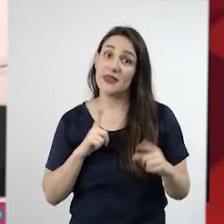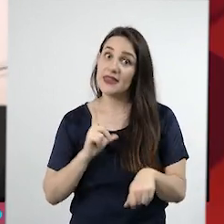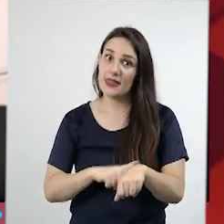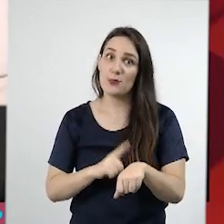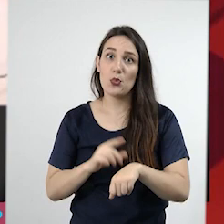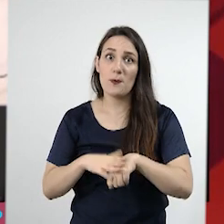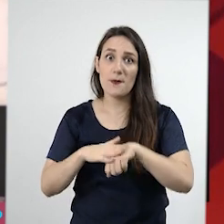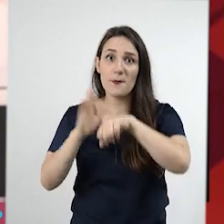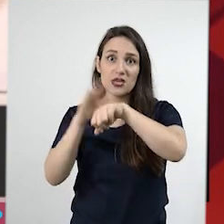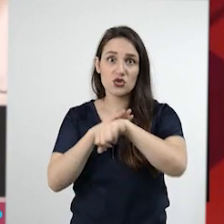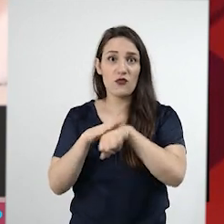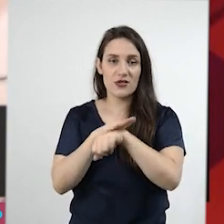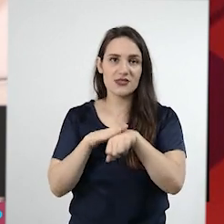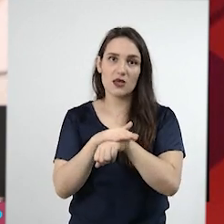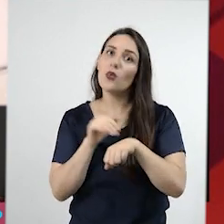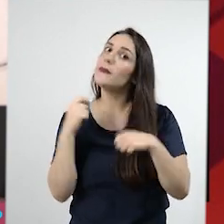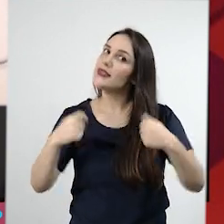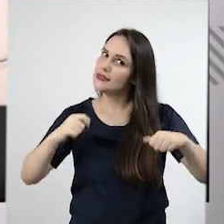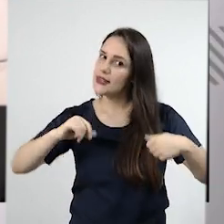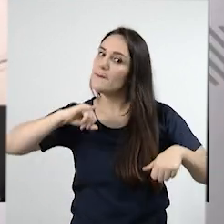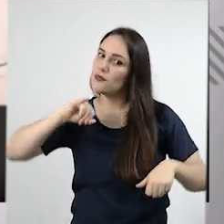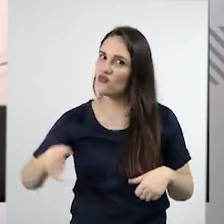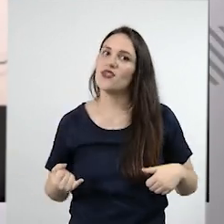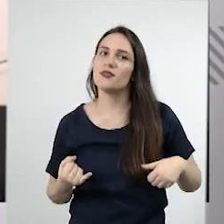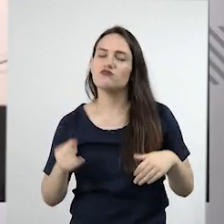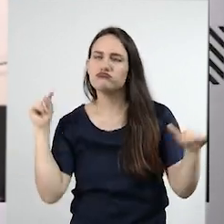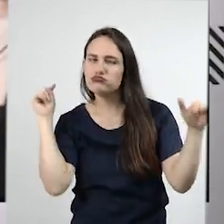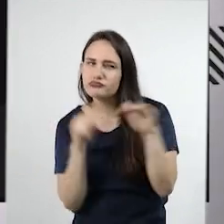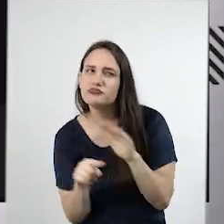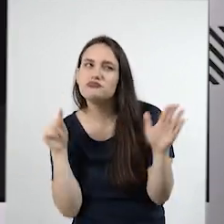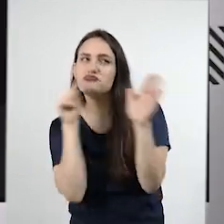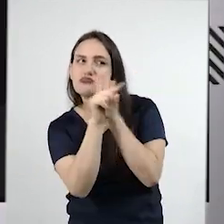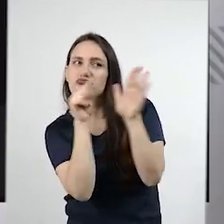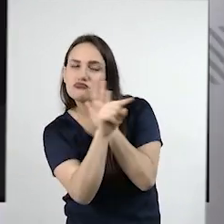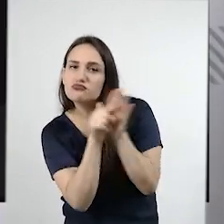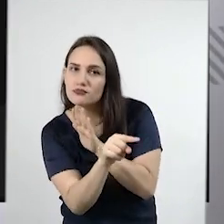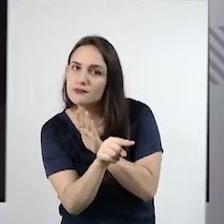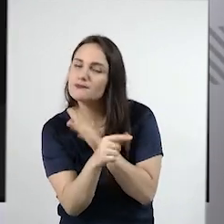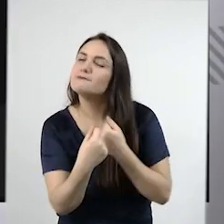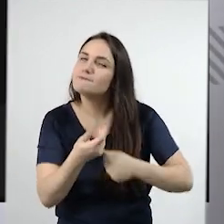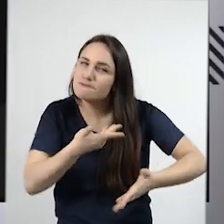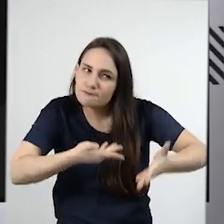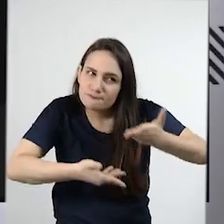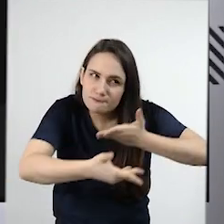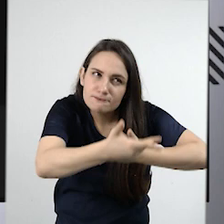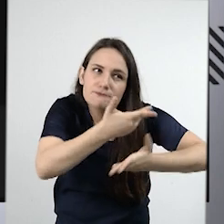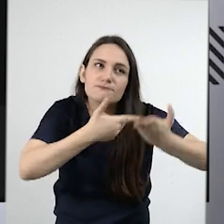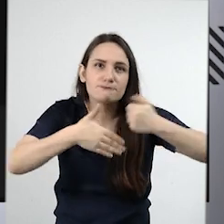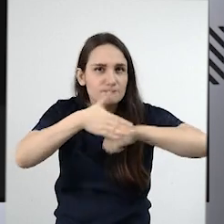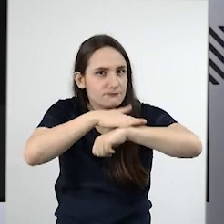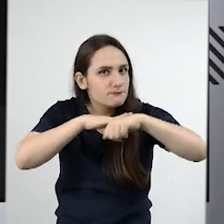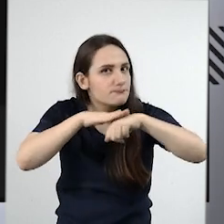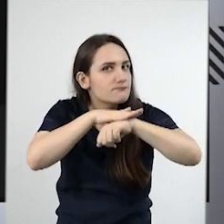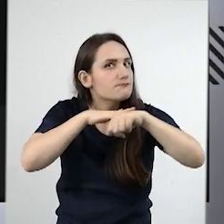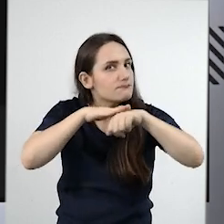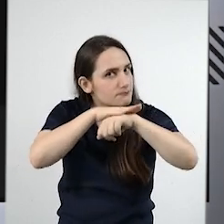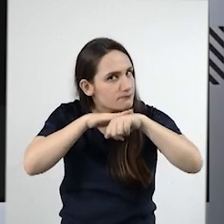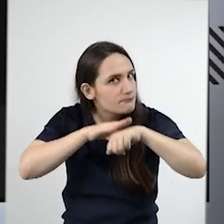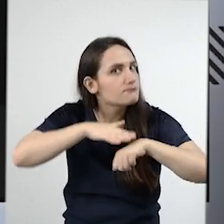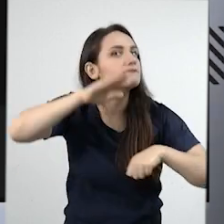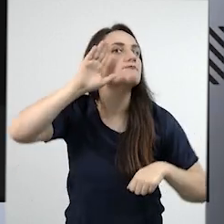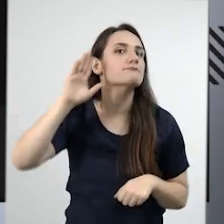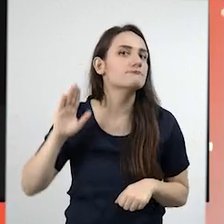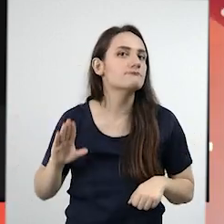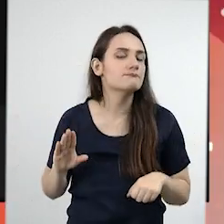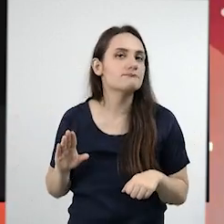momento do conhecer o outro, estão tendo mais possibilidades de conversar com o outro, né? E